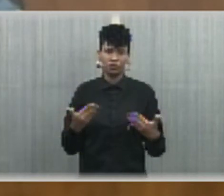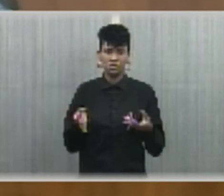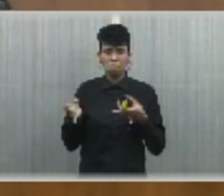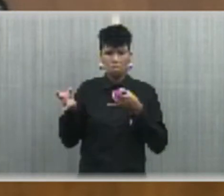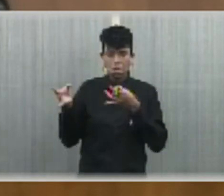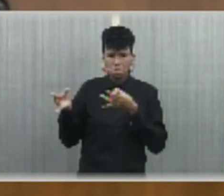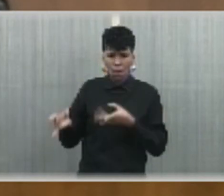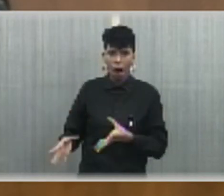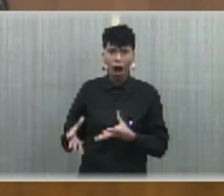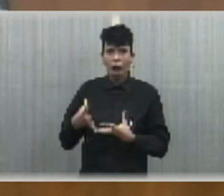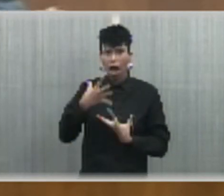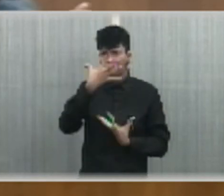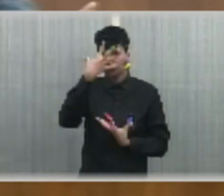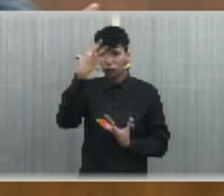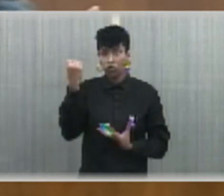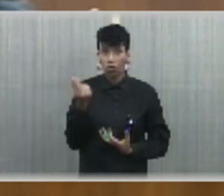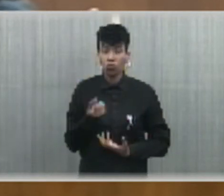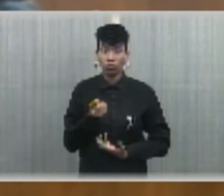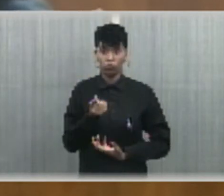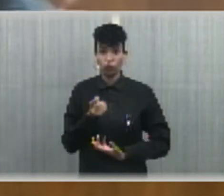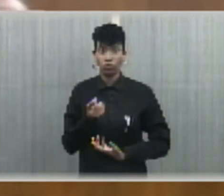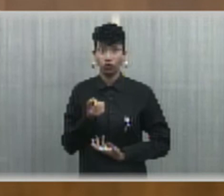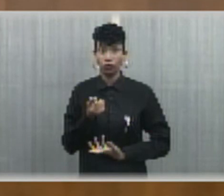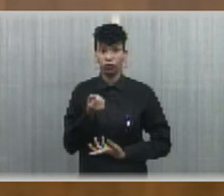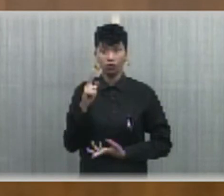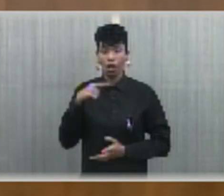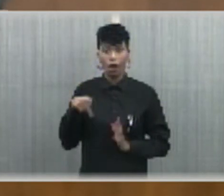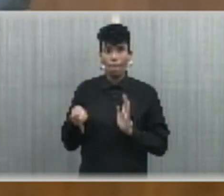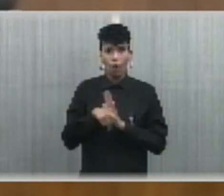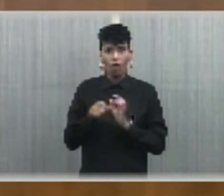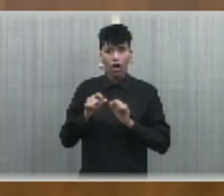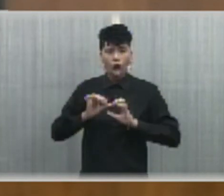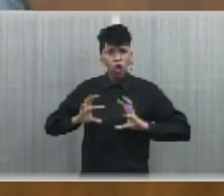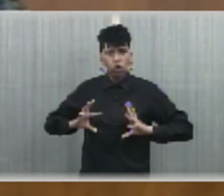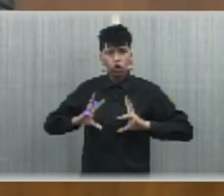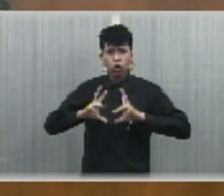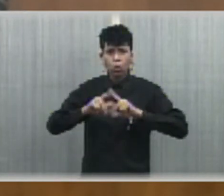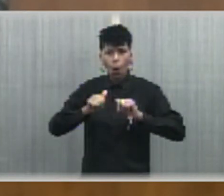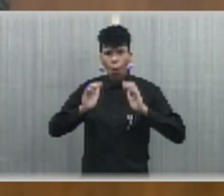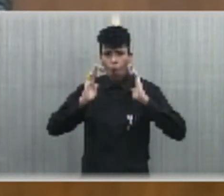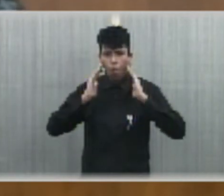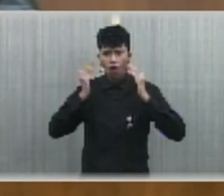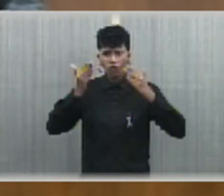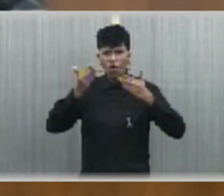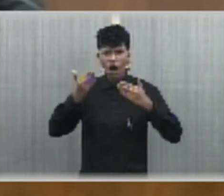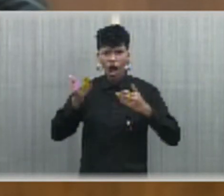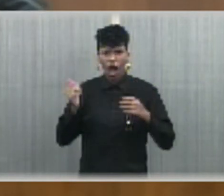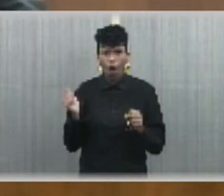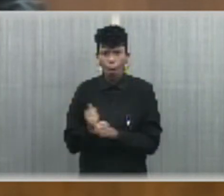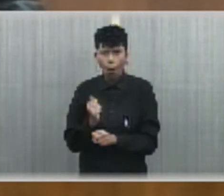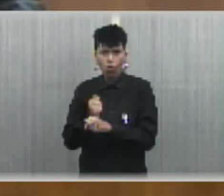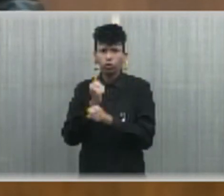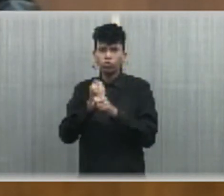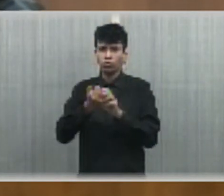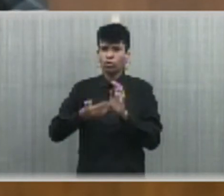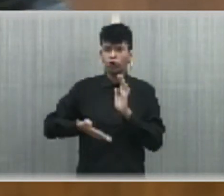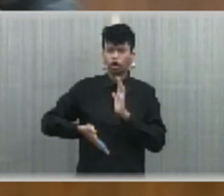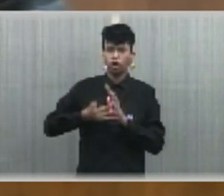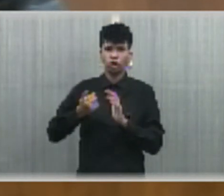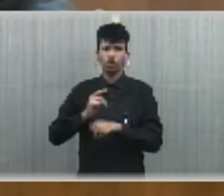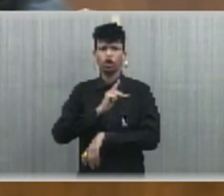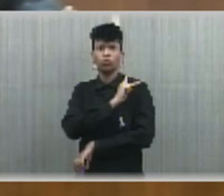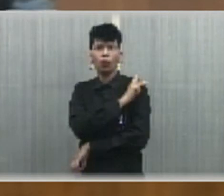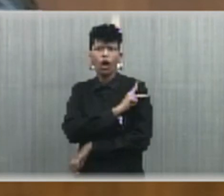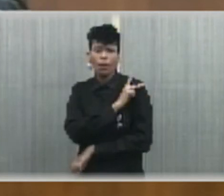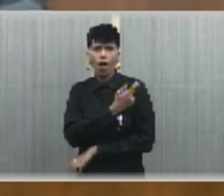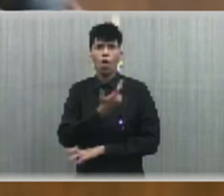Abandonada, esquecida, um dinheiro que era para fazer tudo pela educação, colocar, tirar o Piauí do fim da